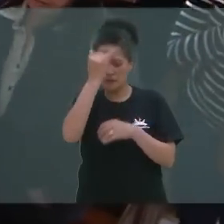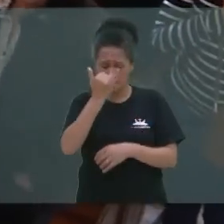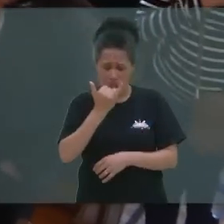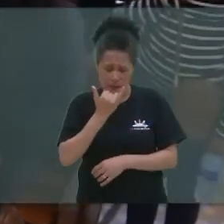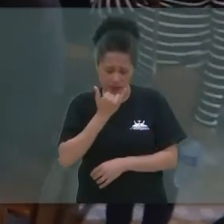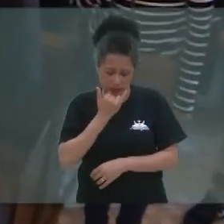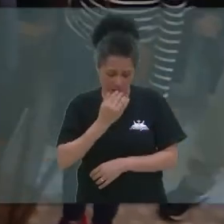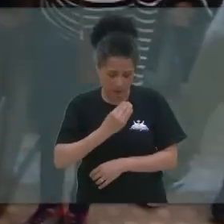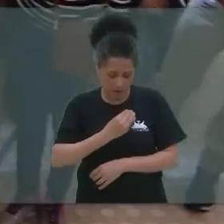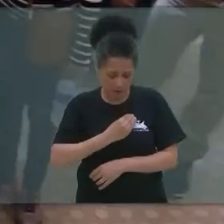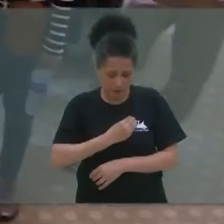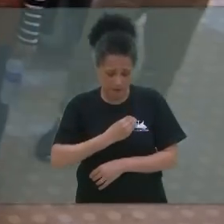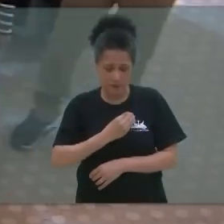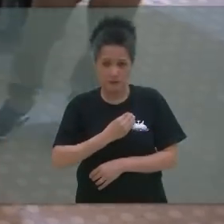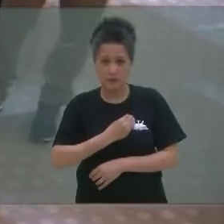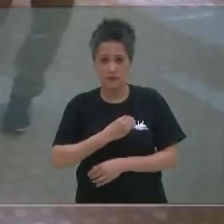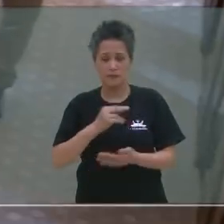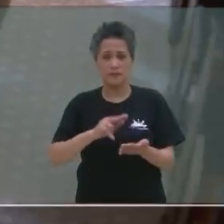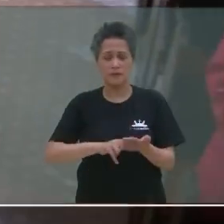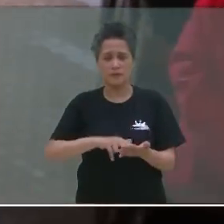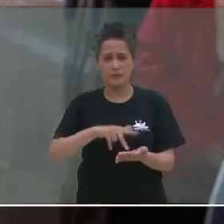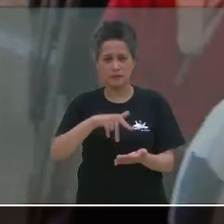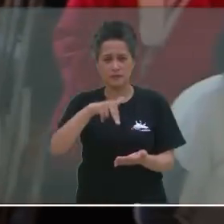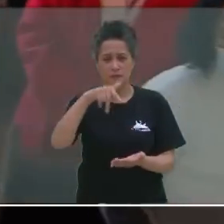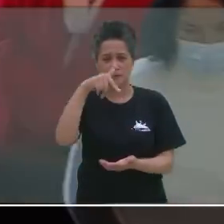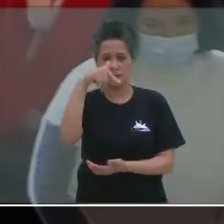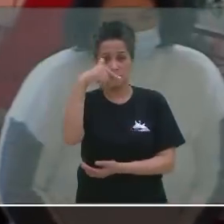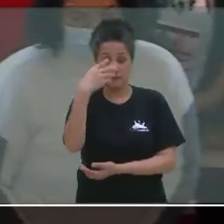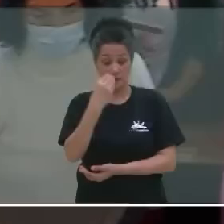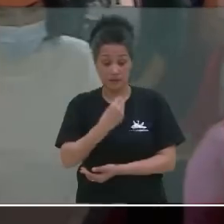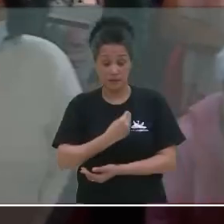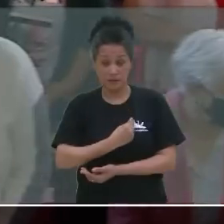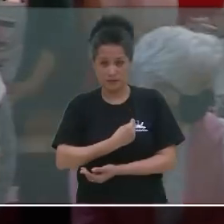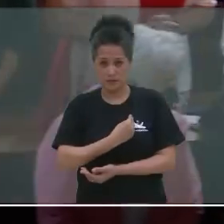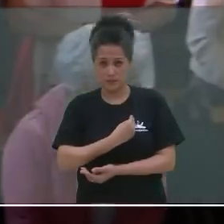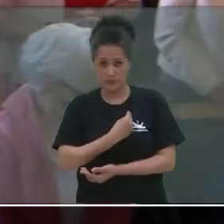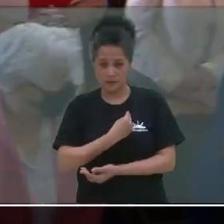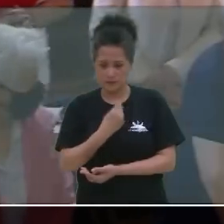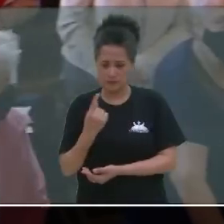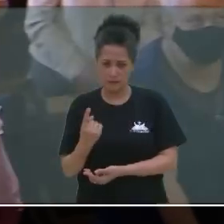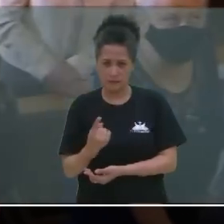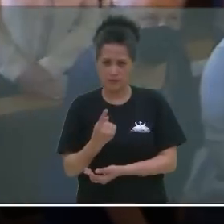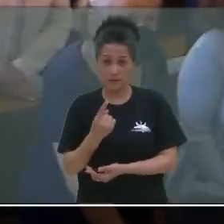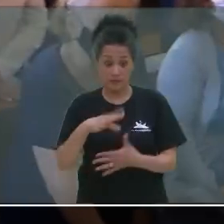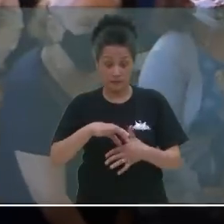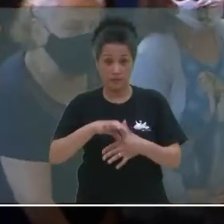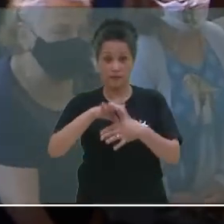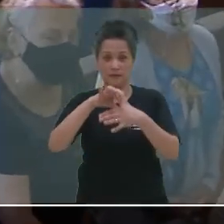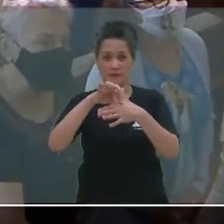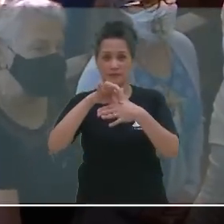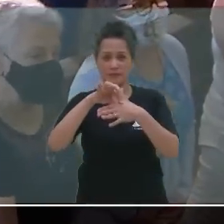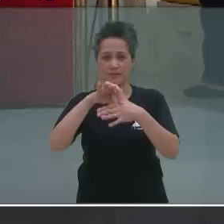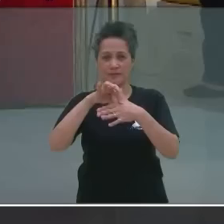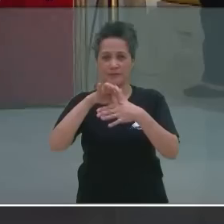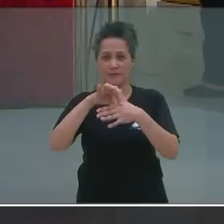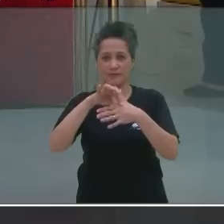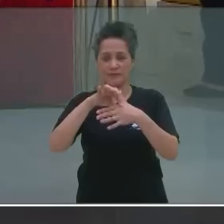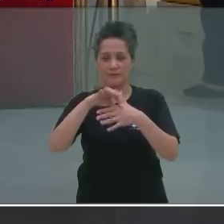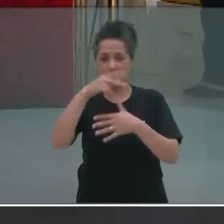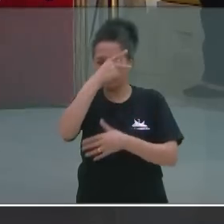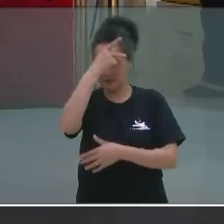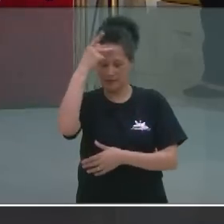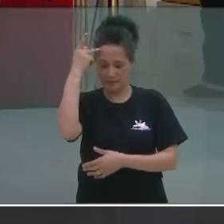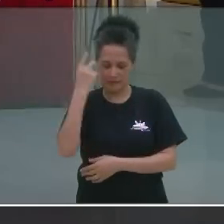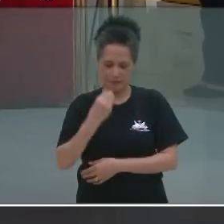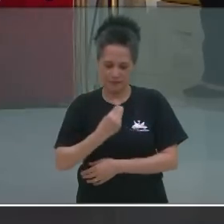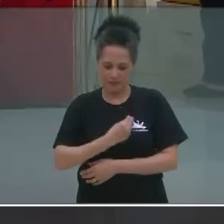na remissão dos pecados, na ressurreição da carne, na vida eterna. Amém.